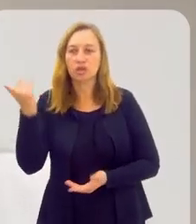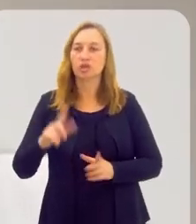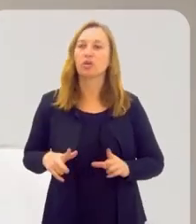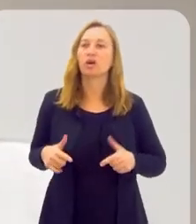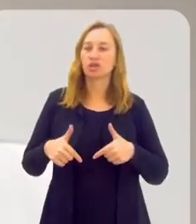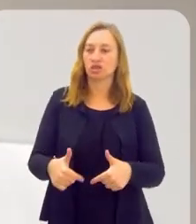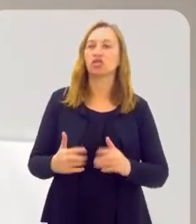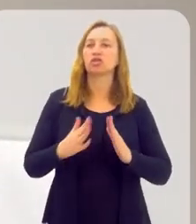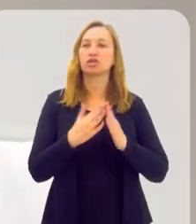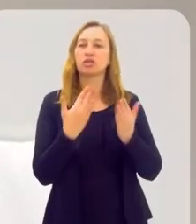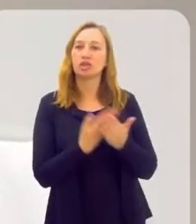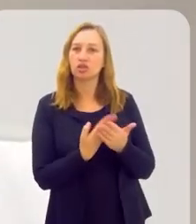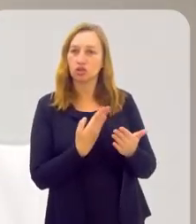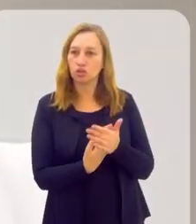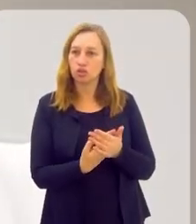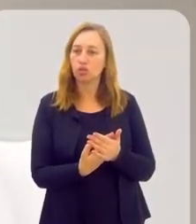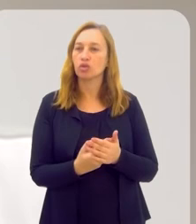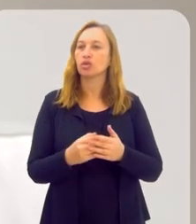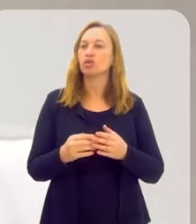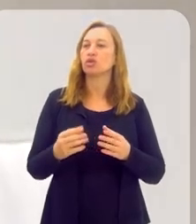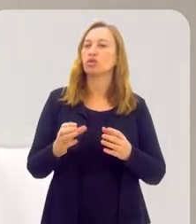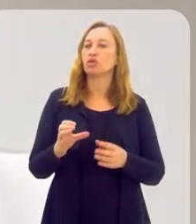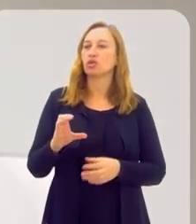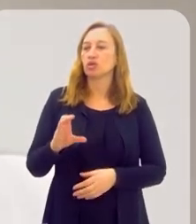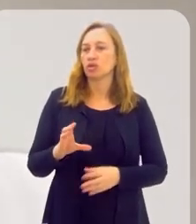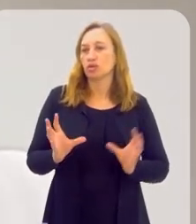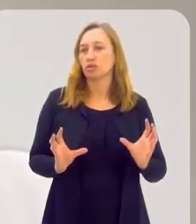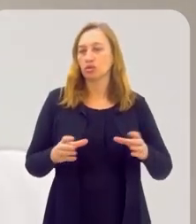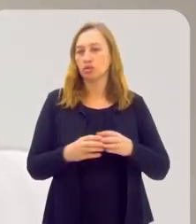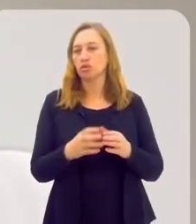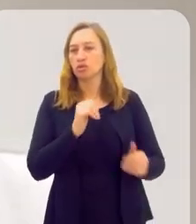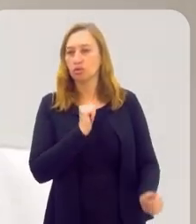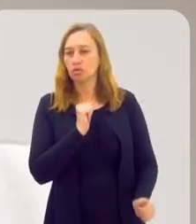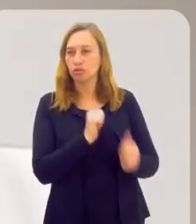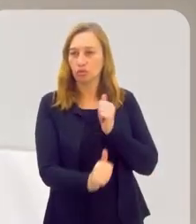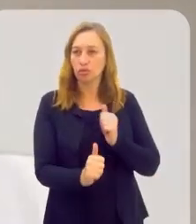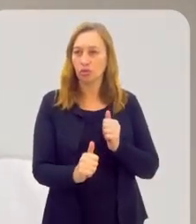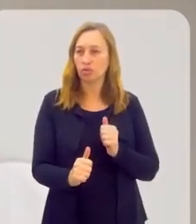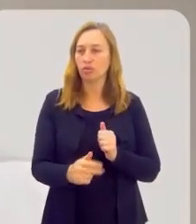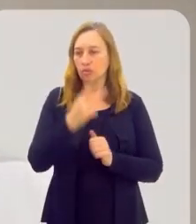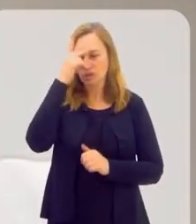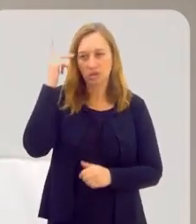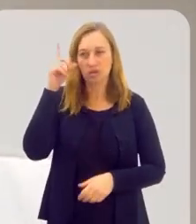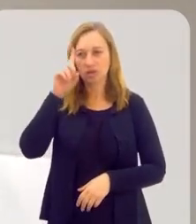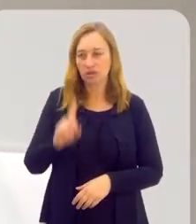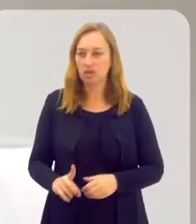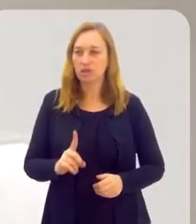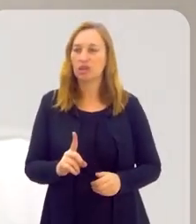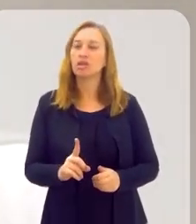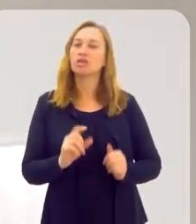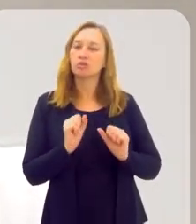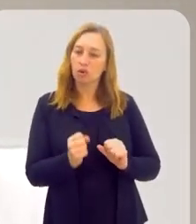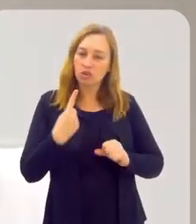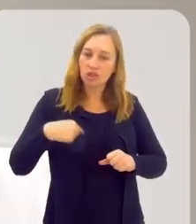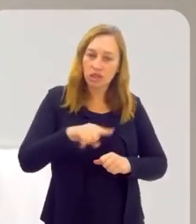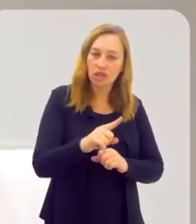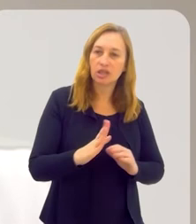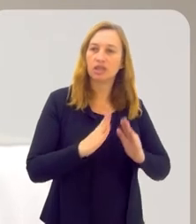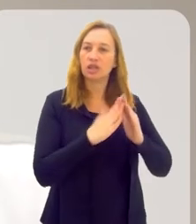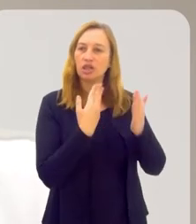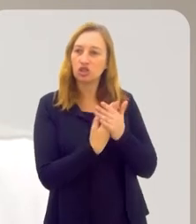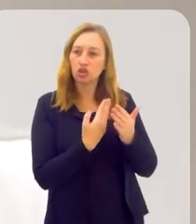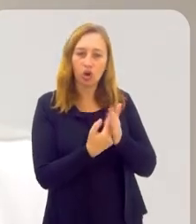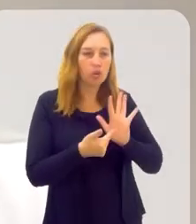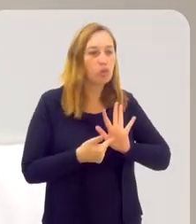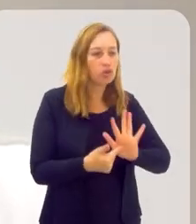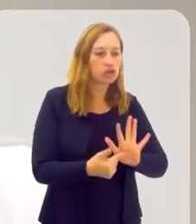das ações nas escolas, nos clubes, com atletas com deficiência, que possam ir às escolas, mostrar um bocadinho do seu